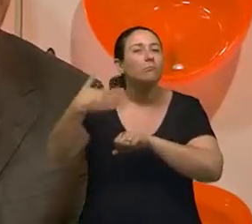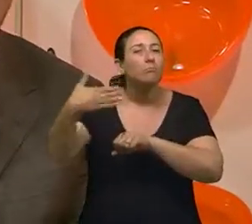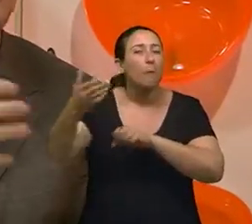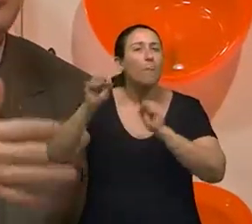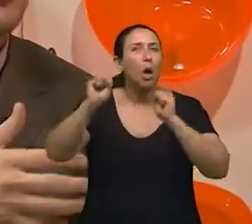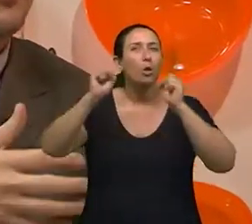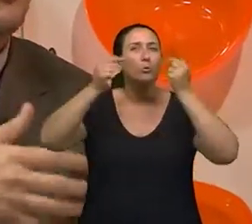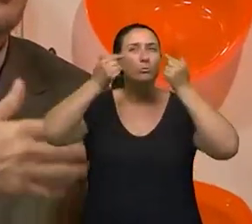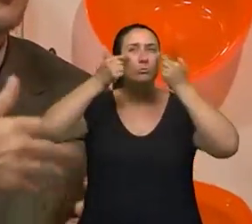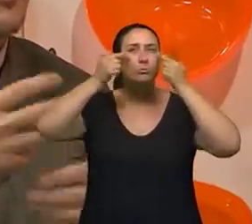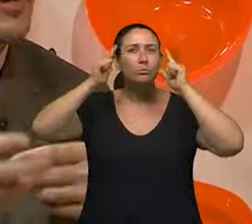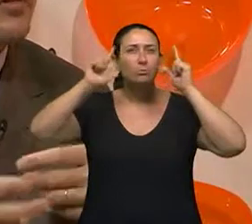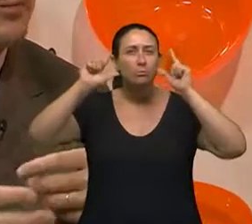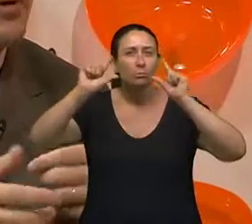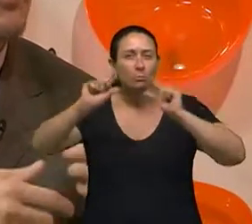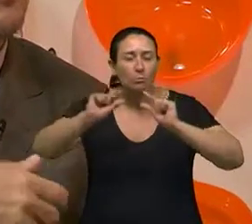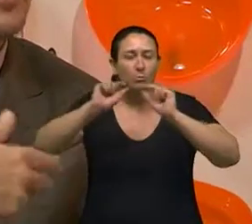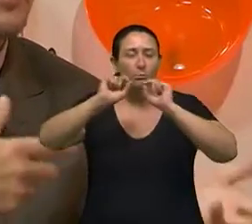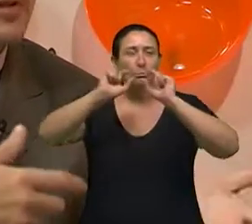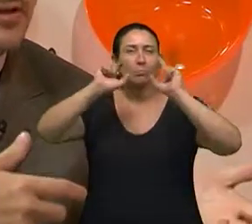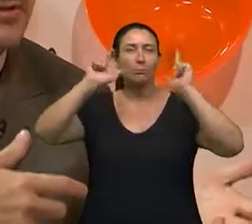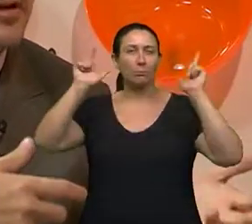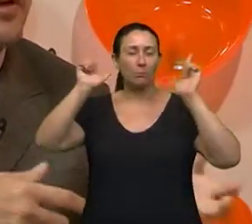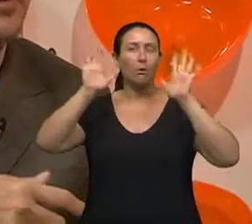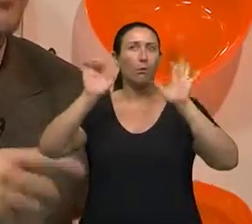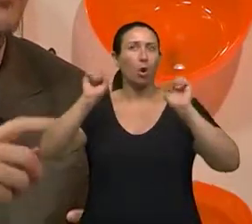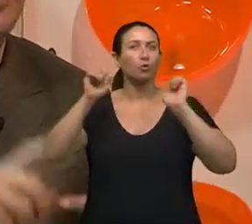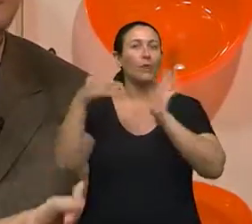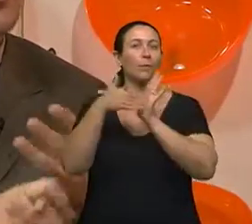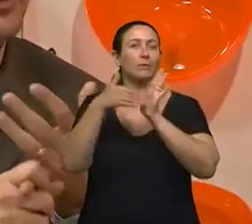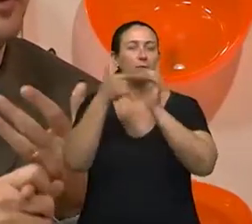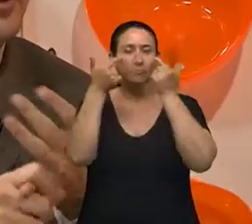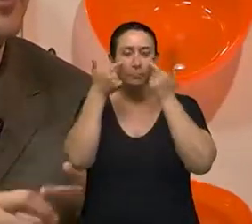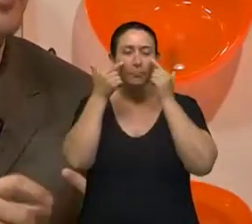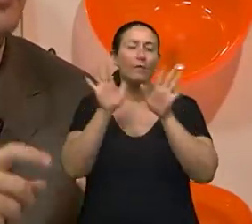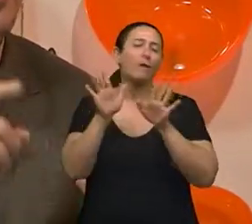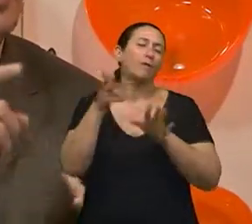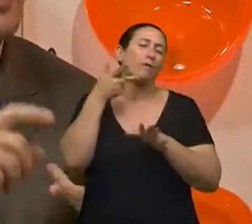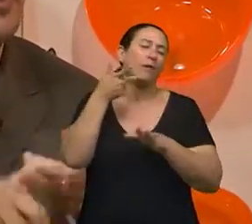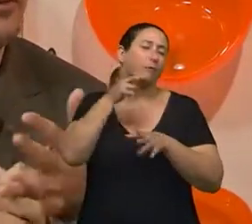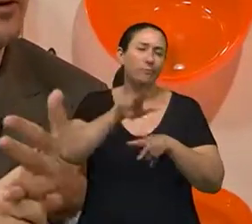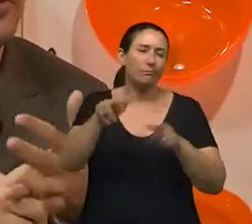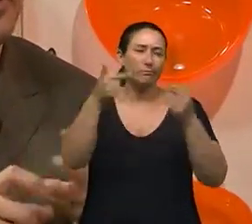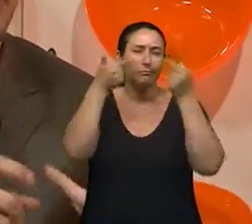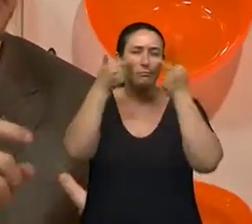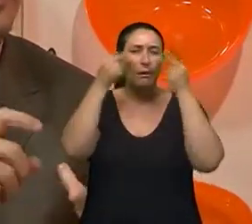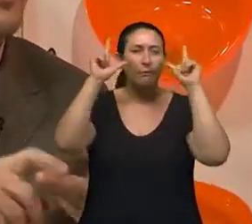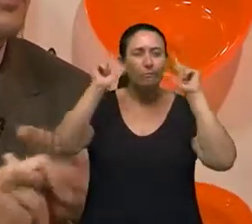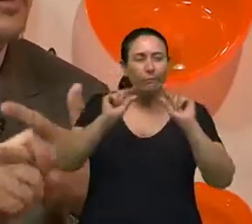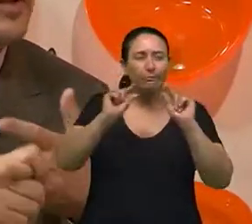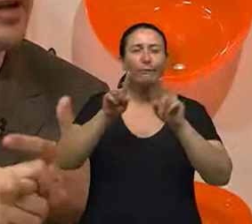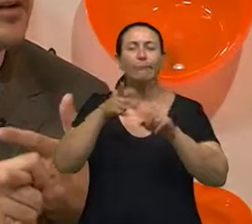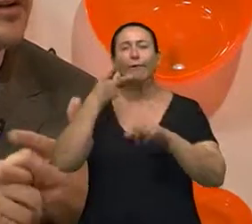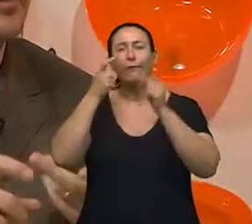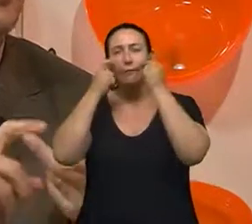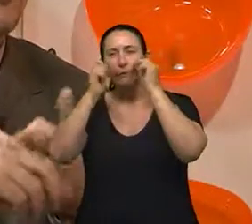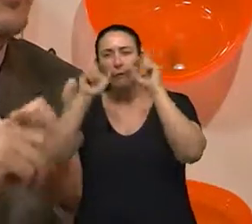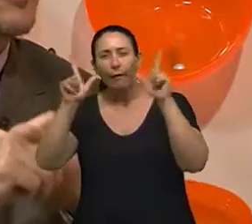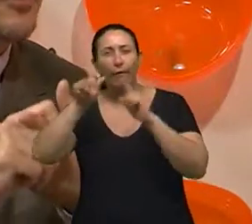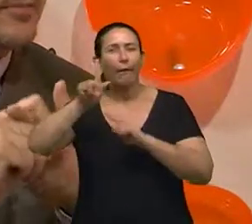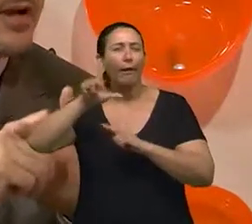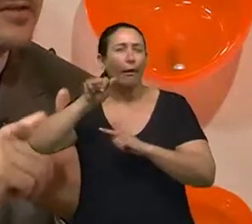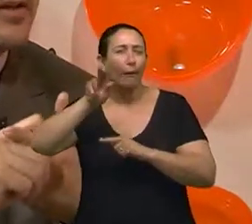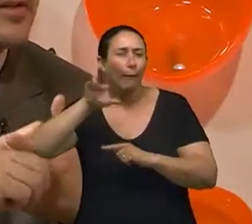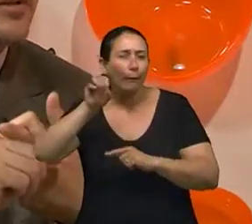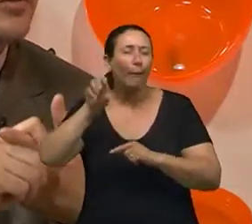visão que nos deixem com alguma sequela visual, com uma limitação. Uhum. Então, foi falado em astigmatismo, foi falado em glaucoma, foi falado em catarata, foi